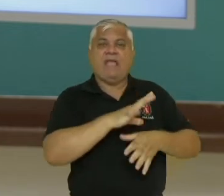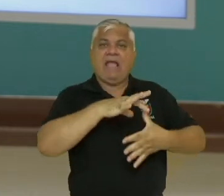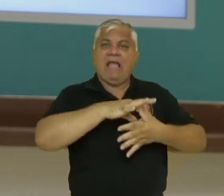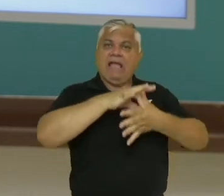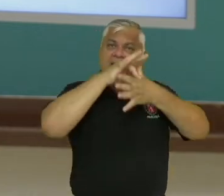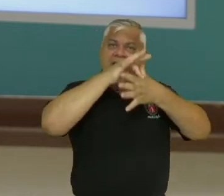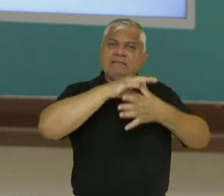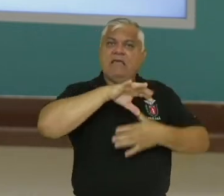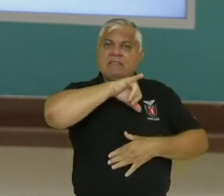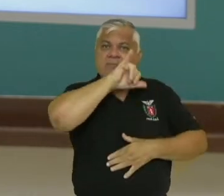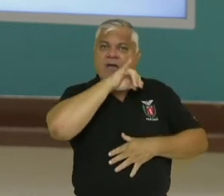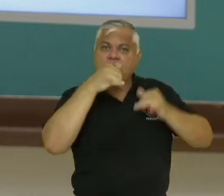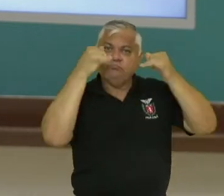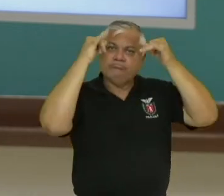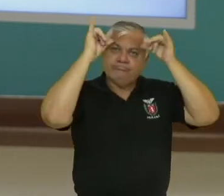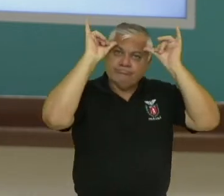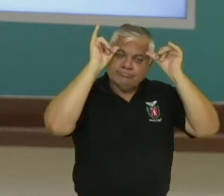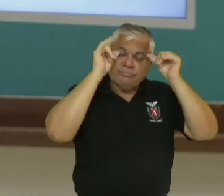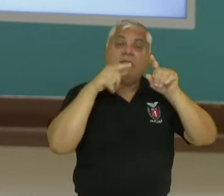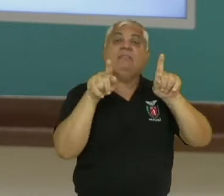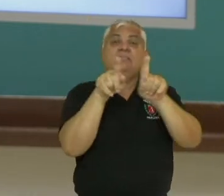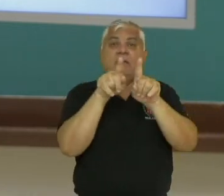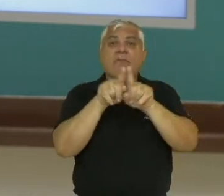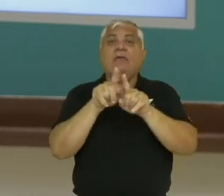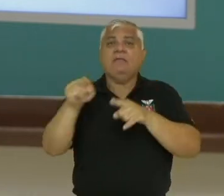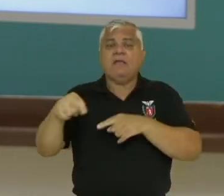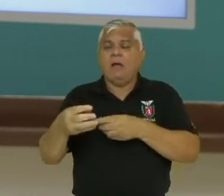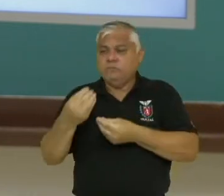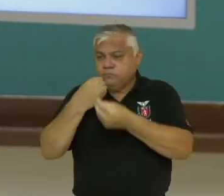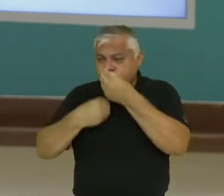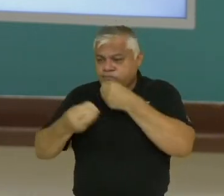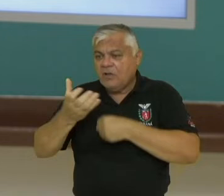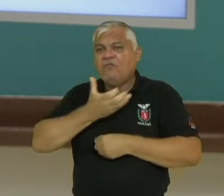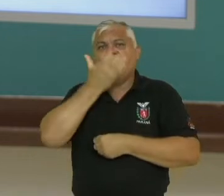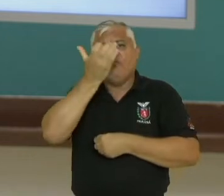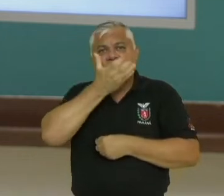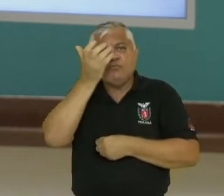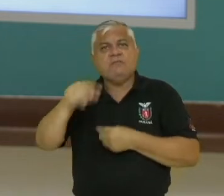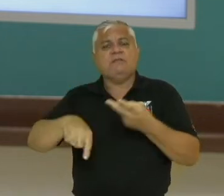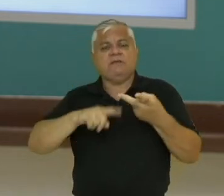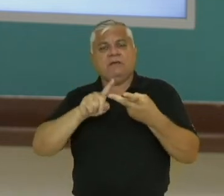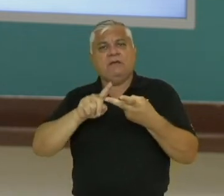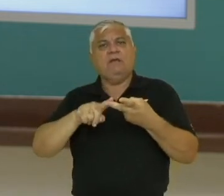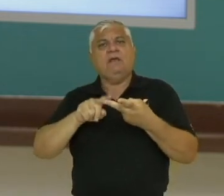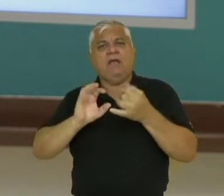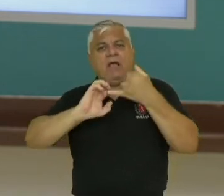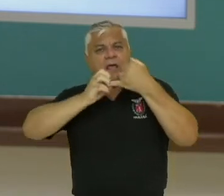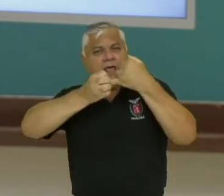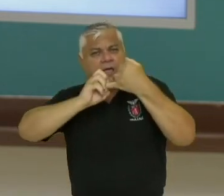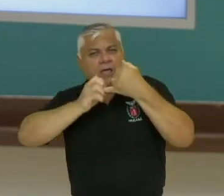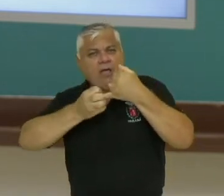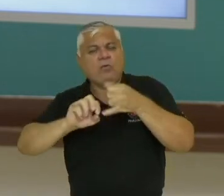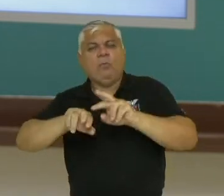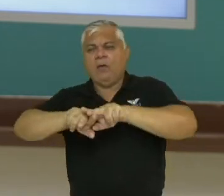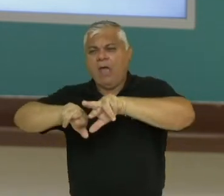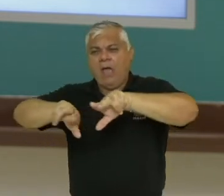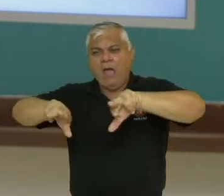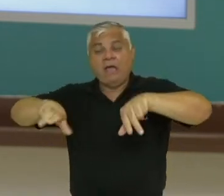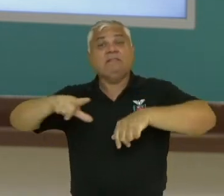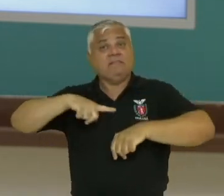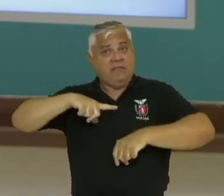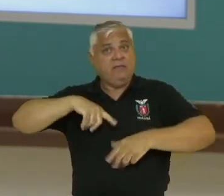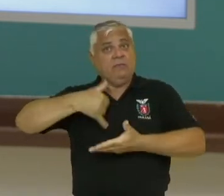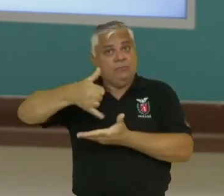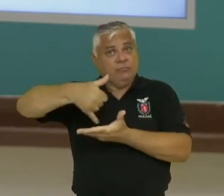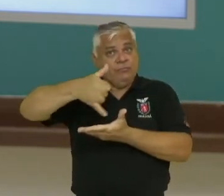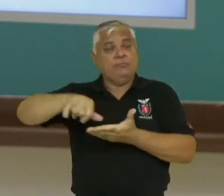dos animais. E eu posso encontrar nos vegetais, frutas, grãos, entre outros. Então,